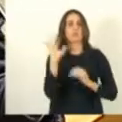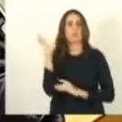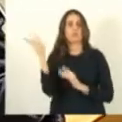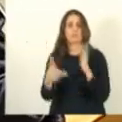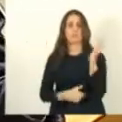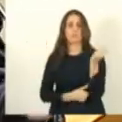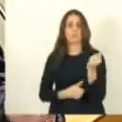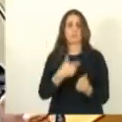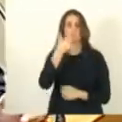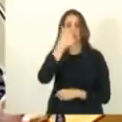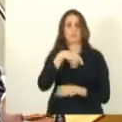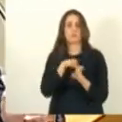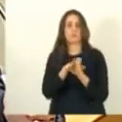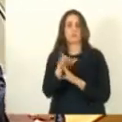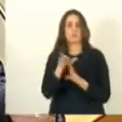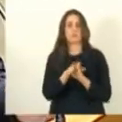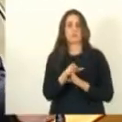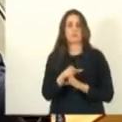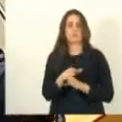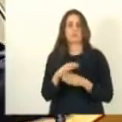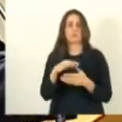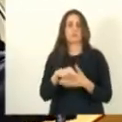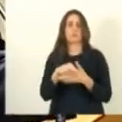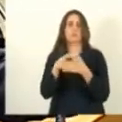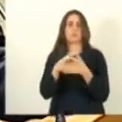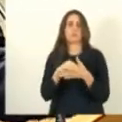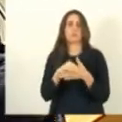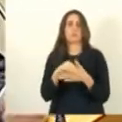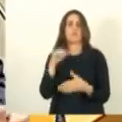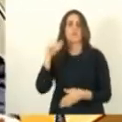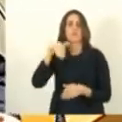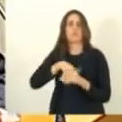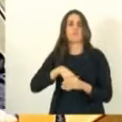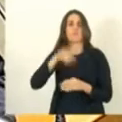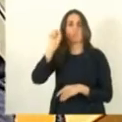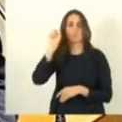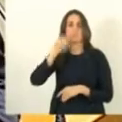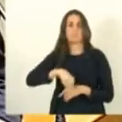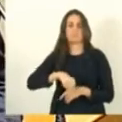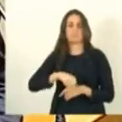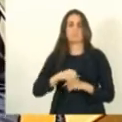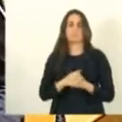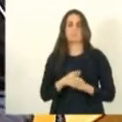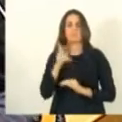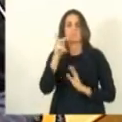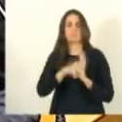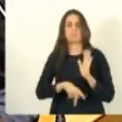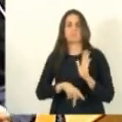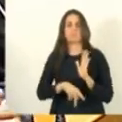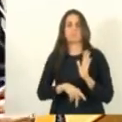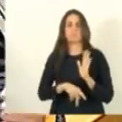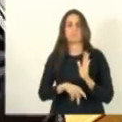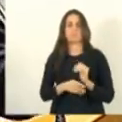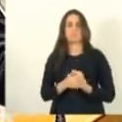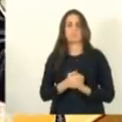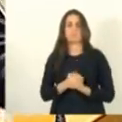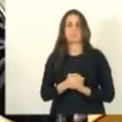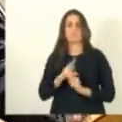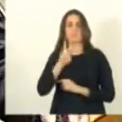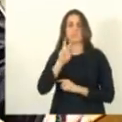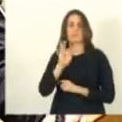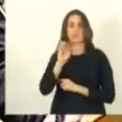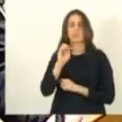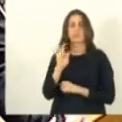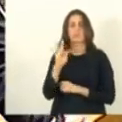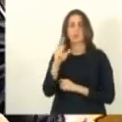nossa orientação como líder é voto sim, voto no projeto, no veto total do